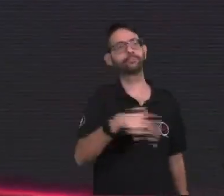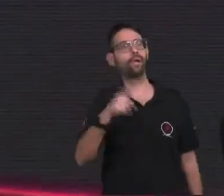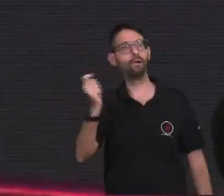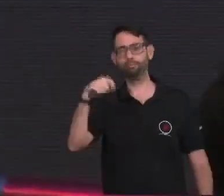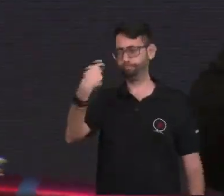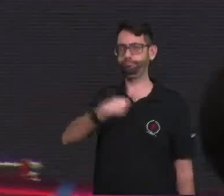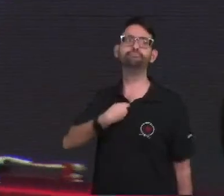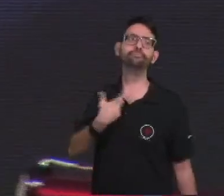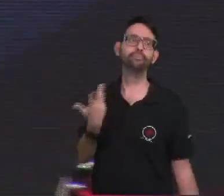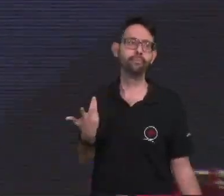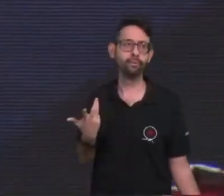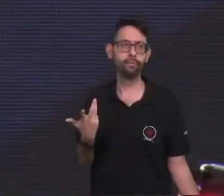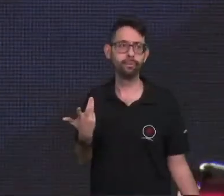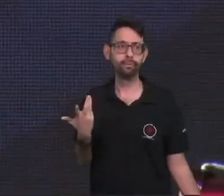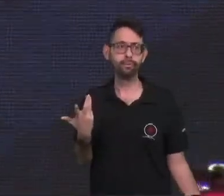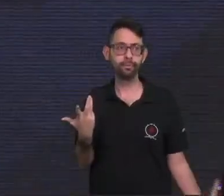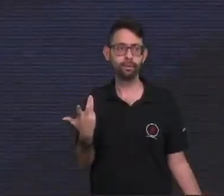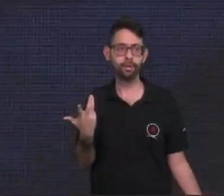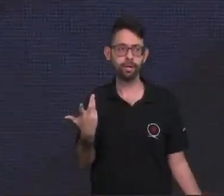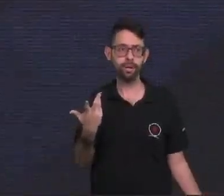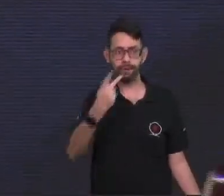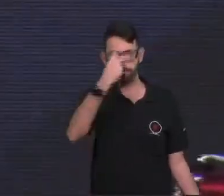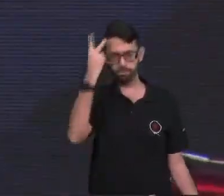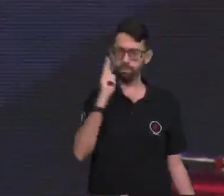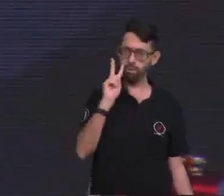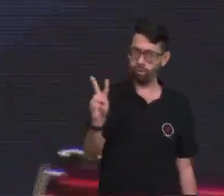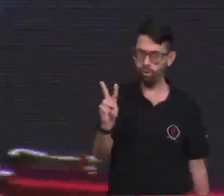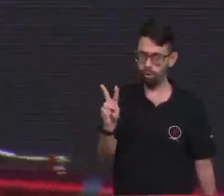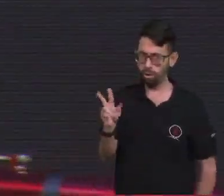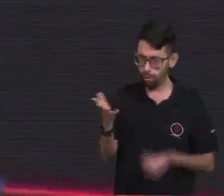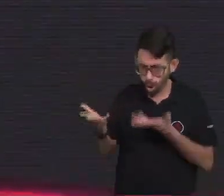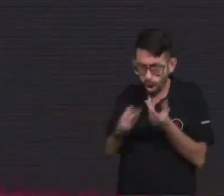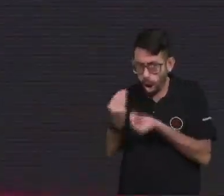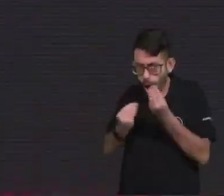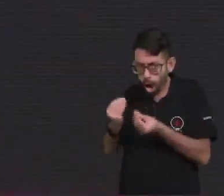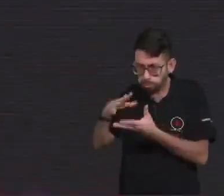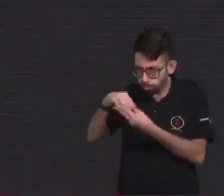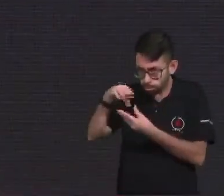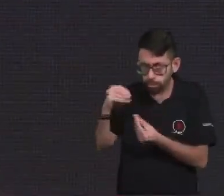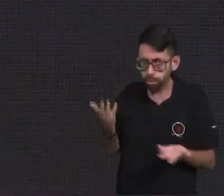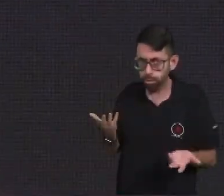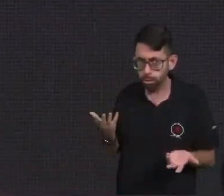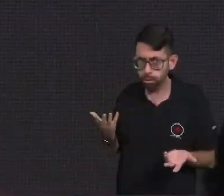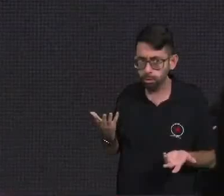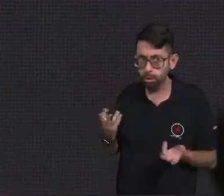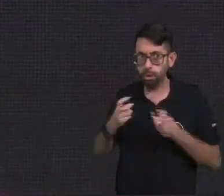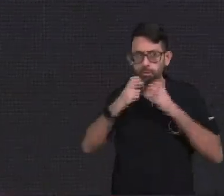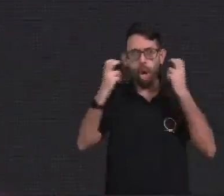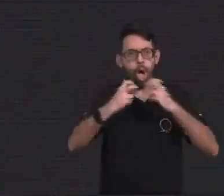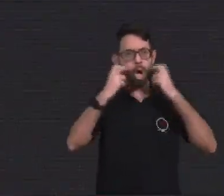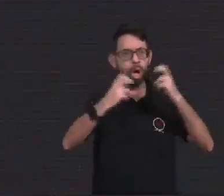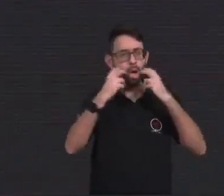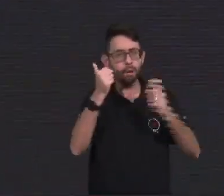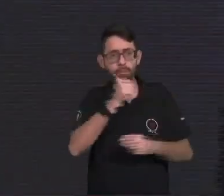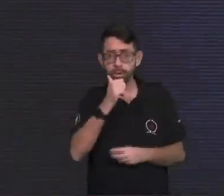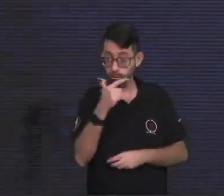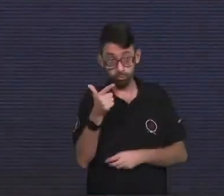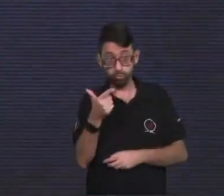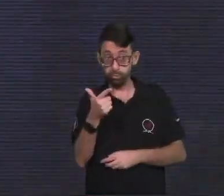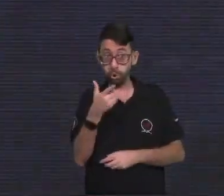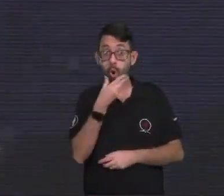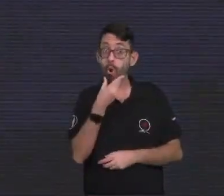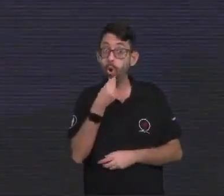eu. E aí alguém olhou e disse, que maluco, era um fantasma. Foi uma gritaria danada e nem tinha mulher no barco, só homem.